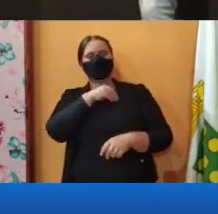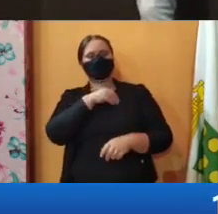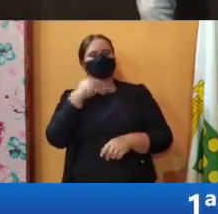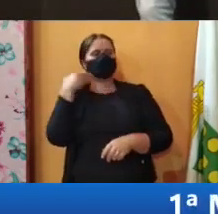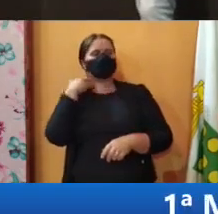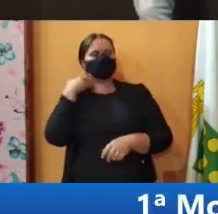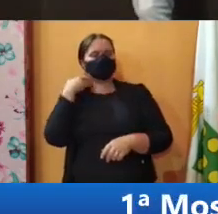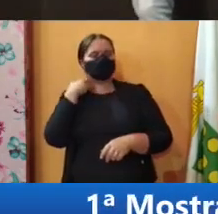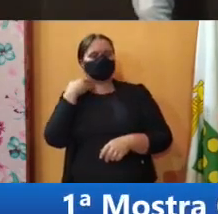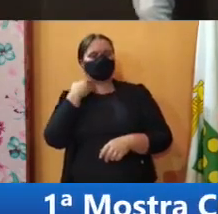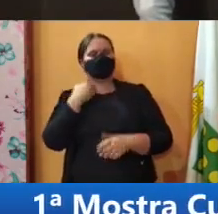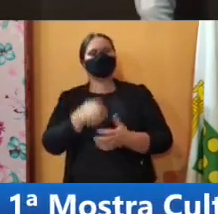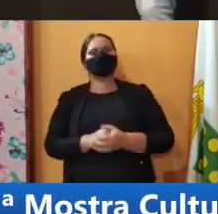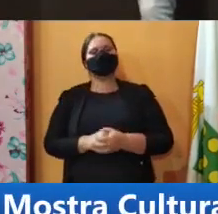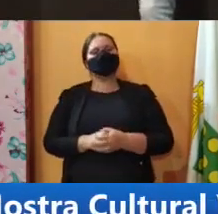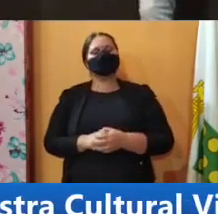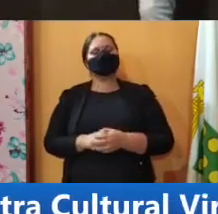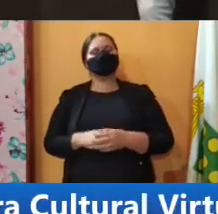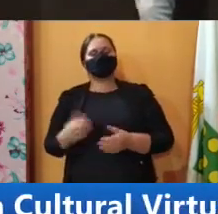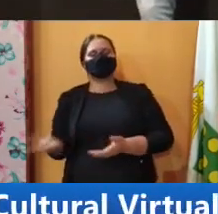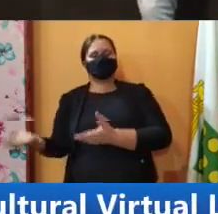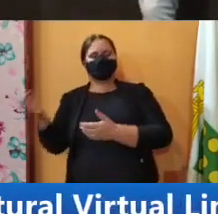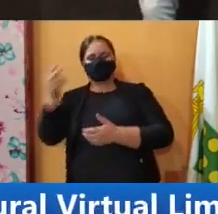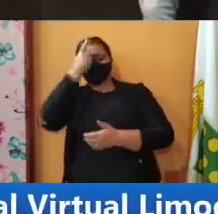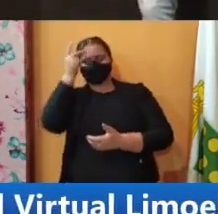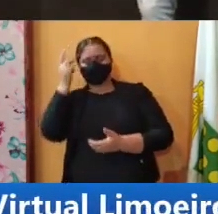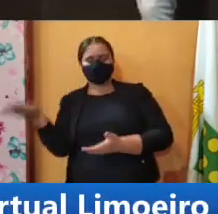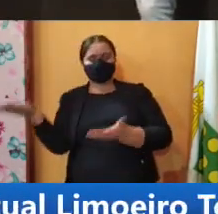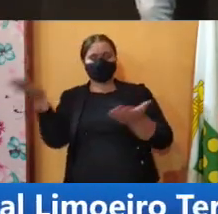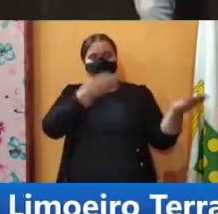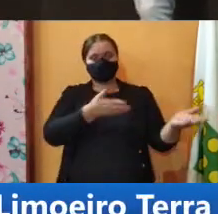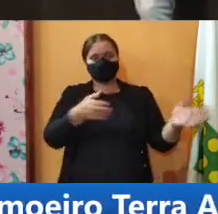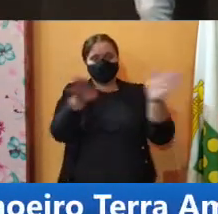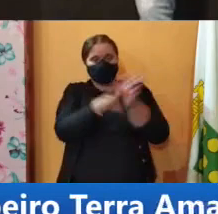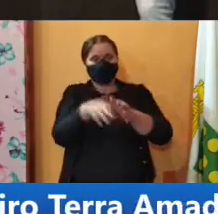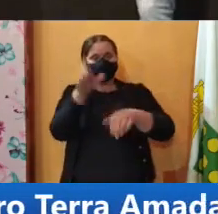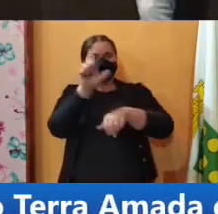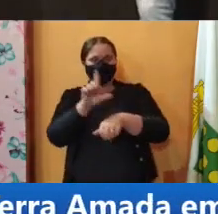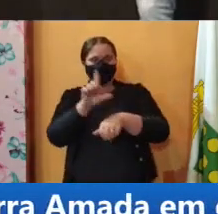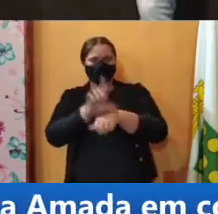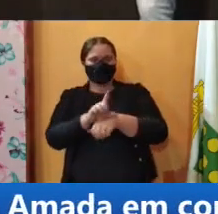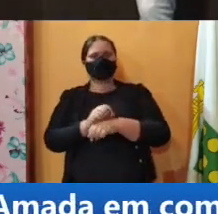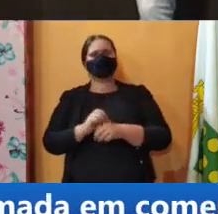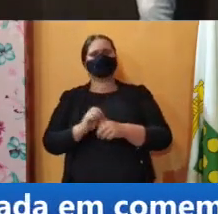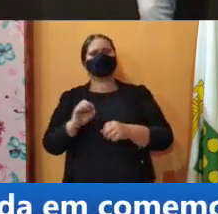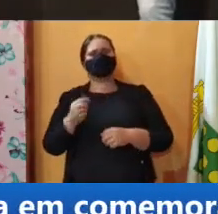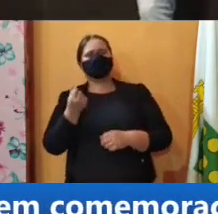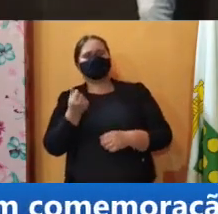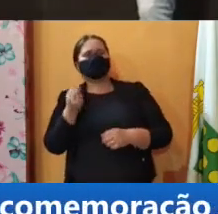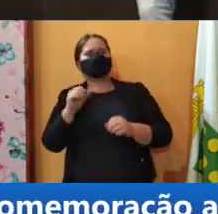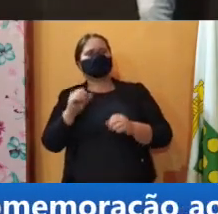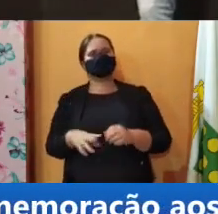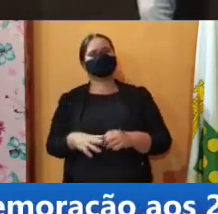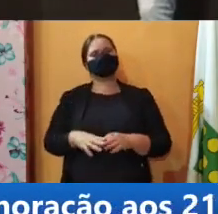traz também o povo para cá, o povo vem fazer negócios bancários e deixa alguma coisa aqui. No mínimo, ele deixa a